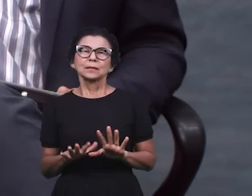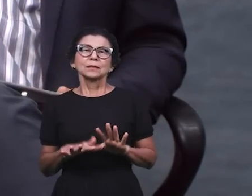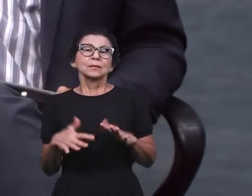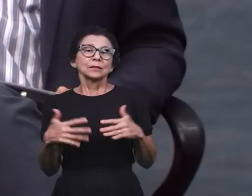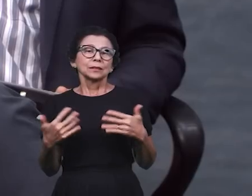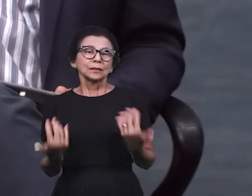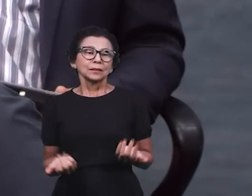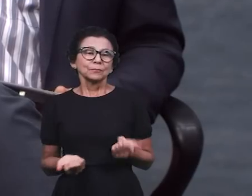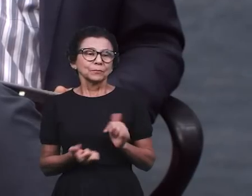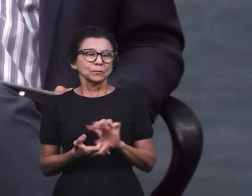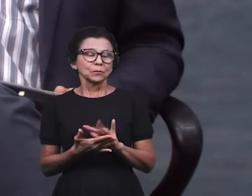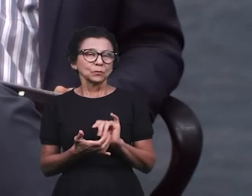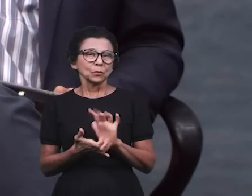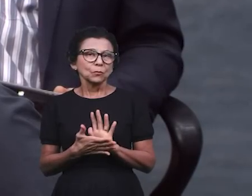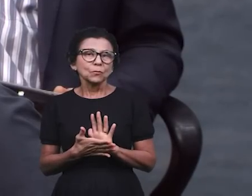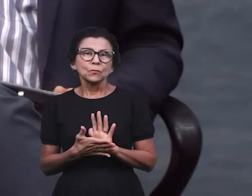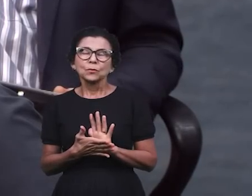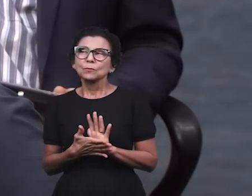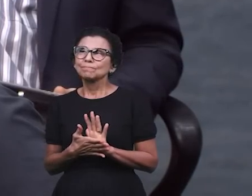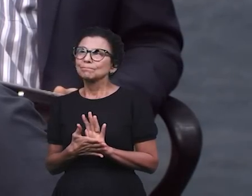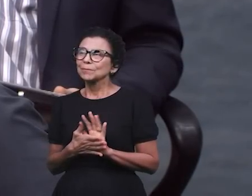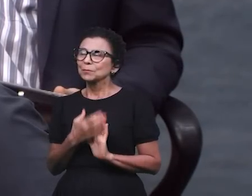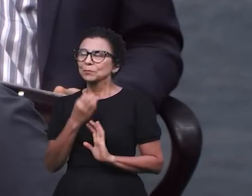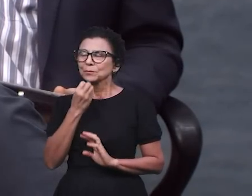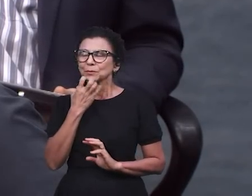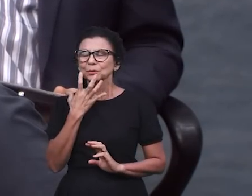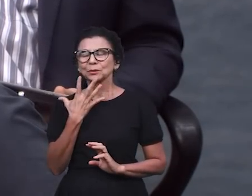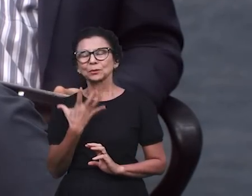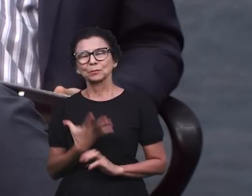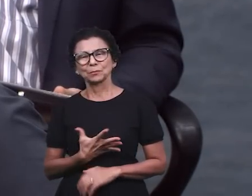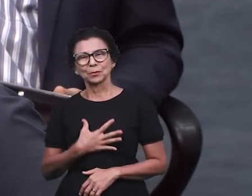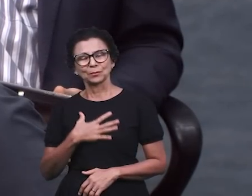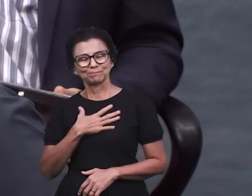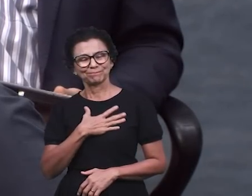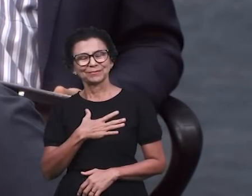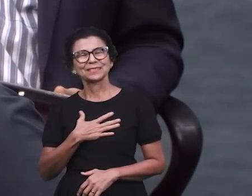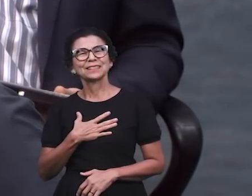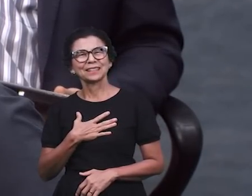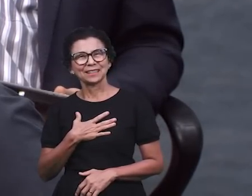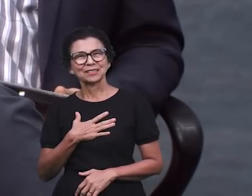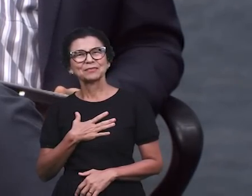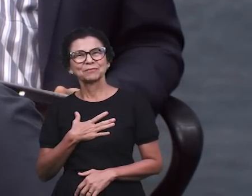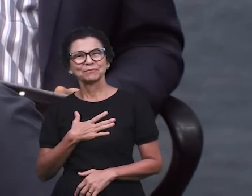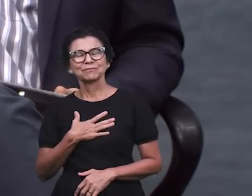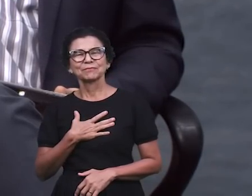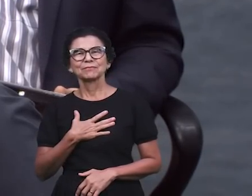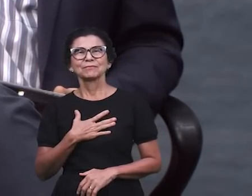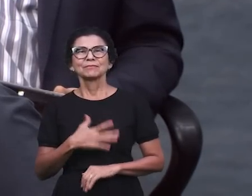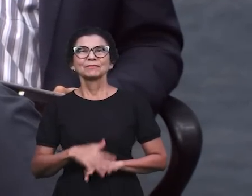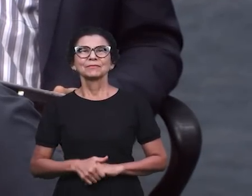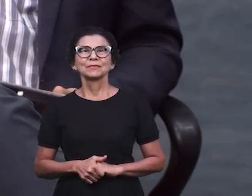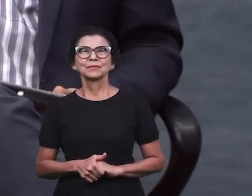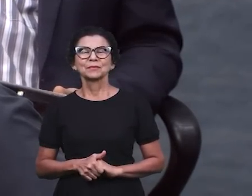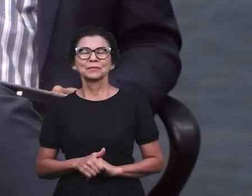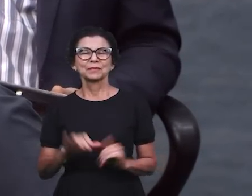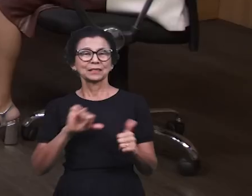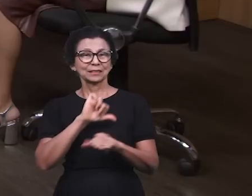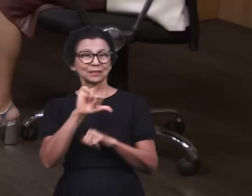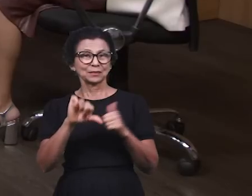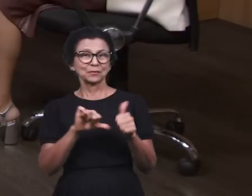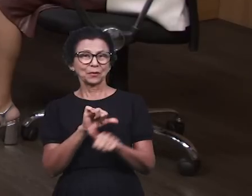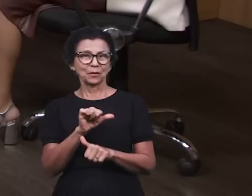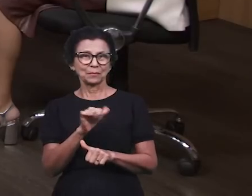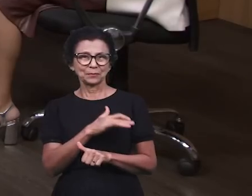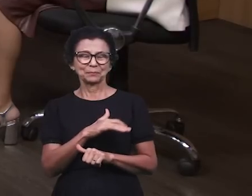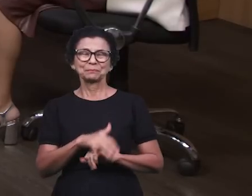porque realmente é algo assim que faz muito bem ao nosso interior, mexe conosco o louvor. O louvor é algo